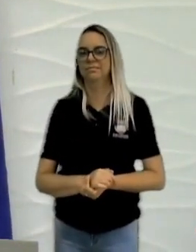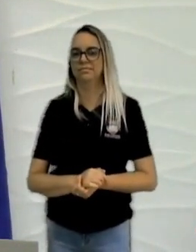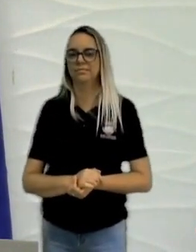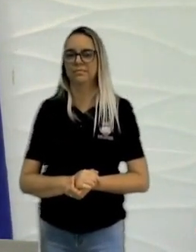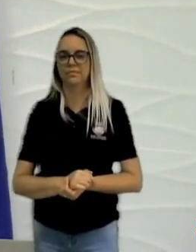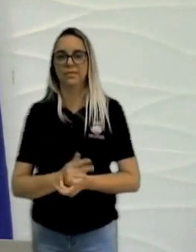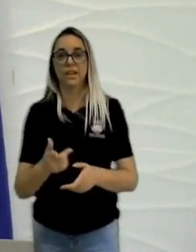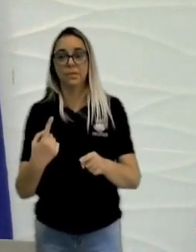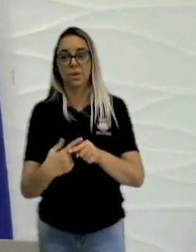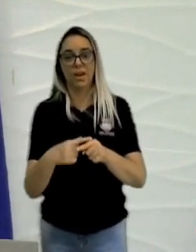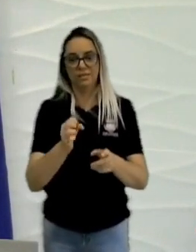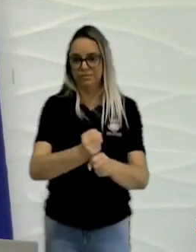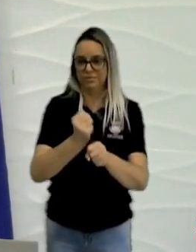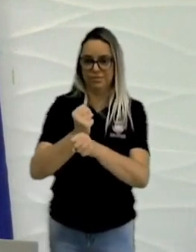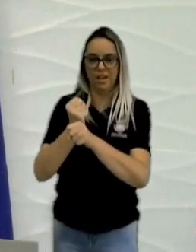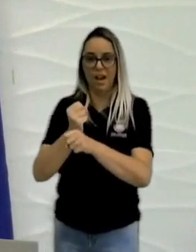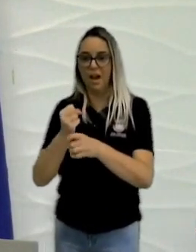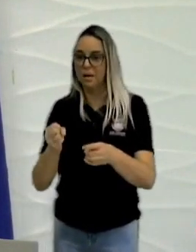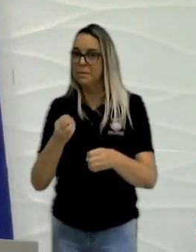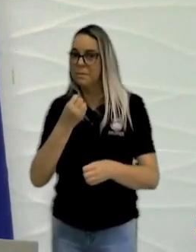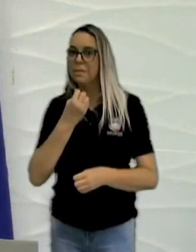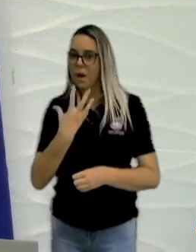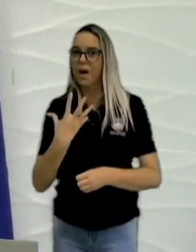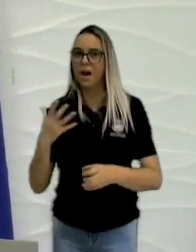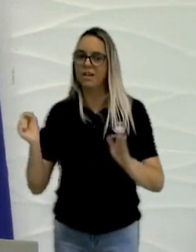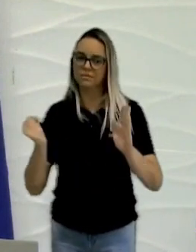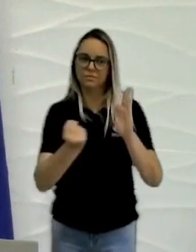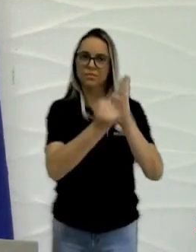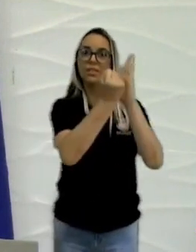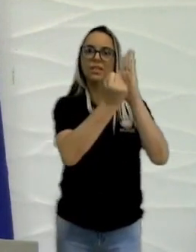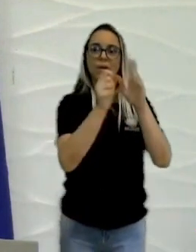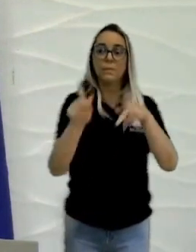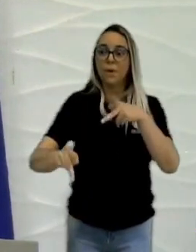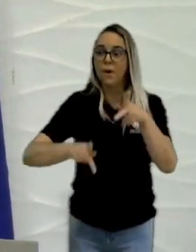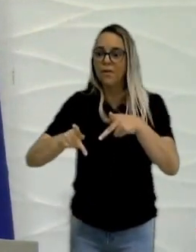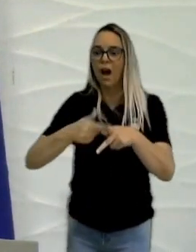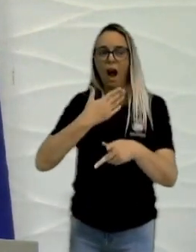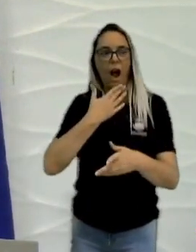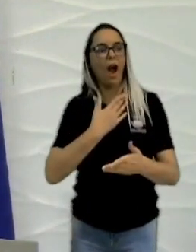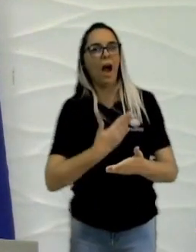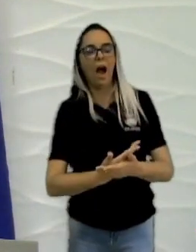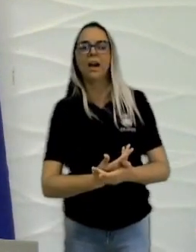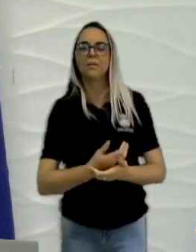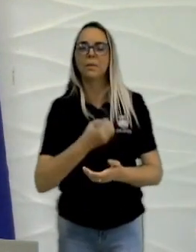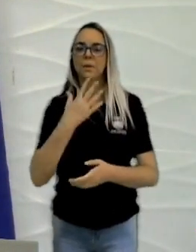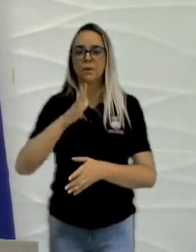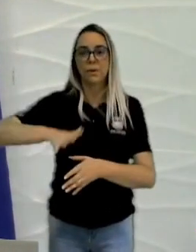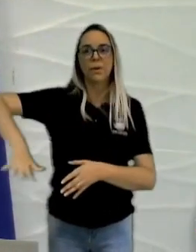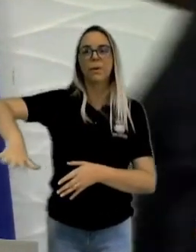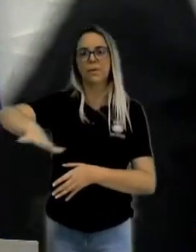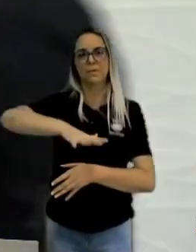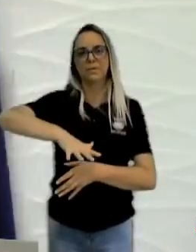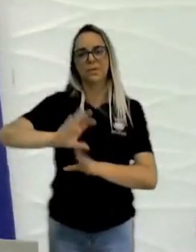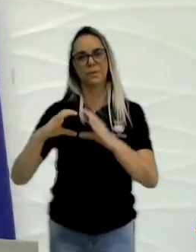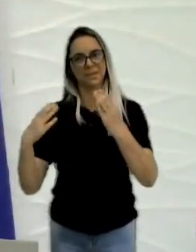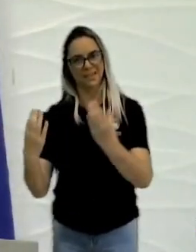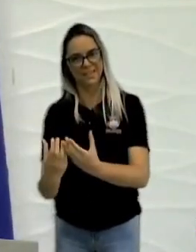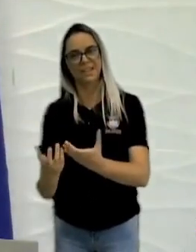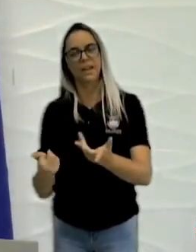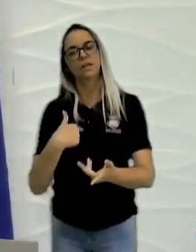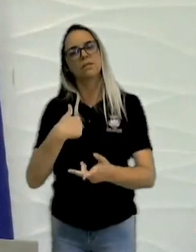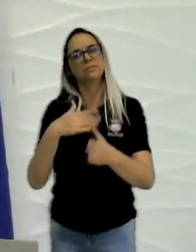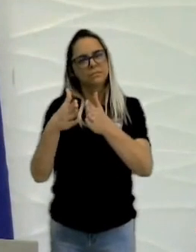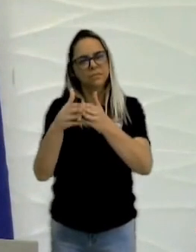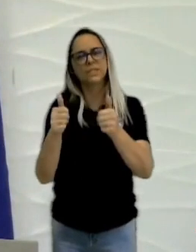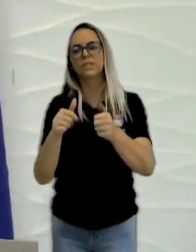seja uma obra que fique marcada, né, para toda a nossa população ali da comunidade. Então, peço aí a compreensão dos